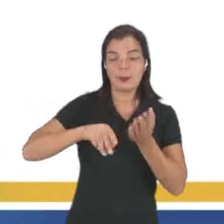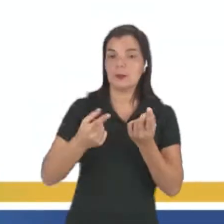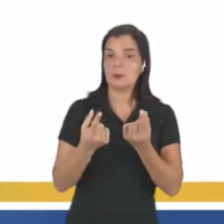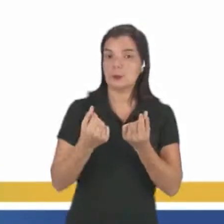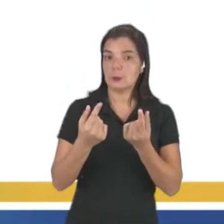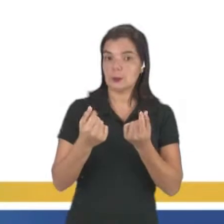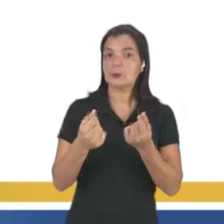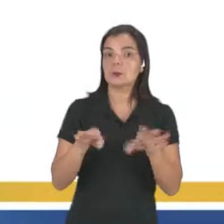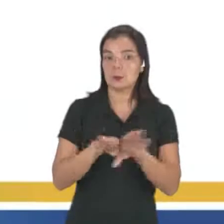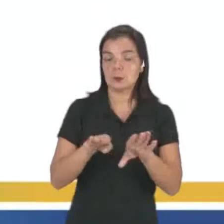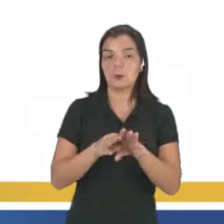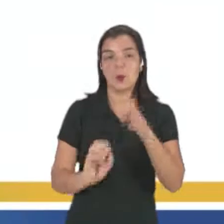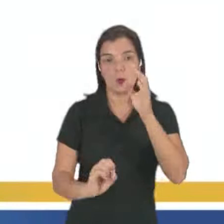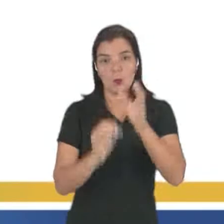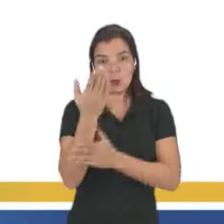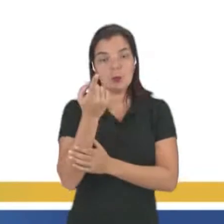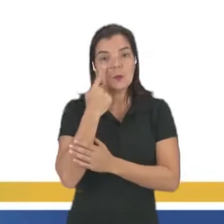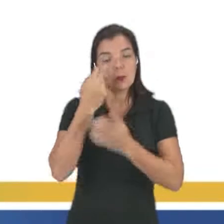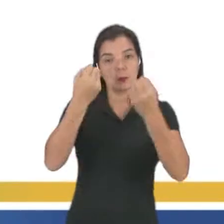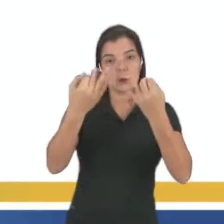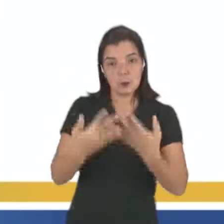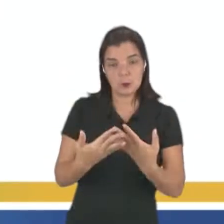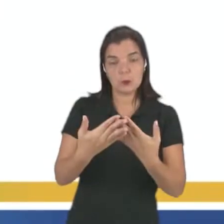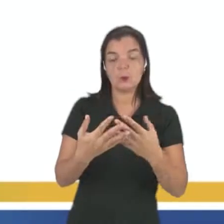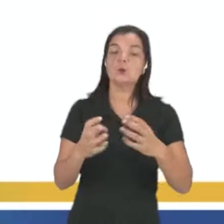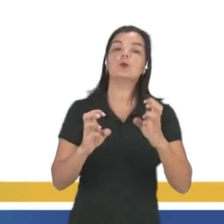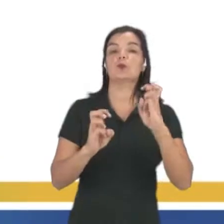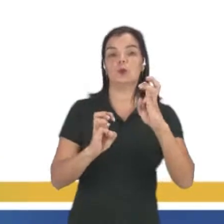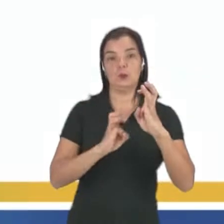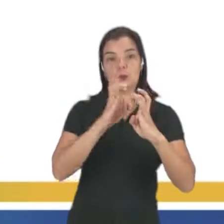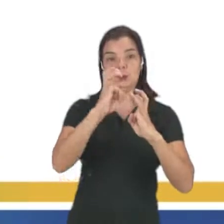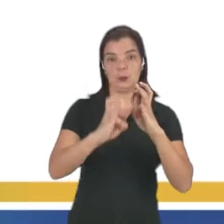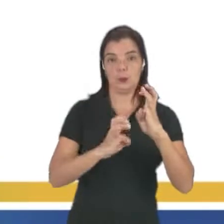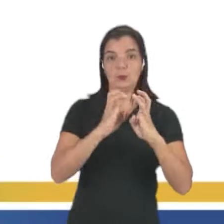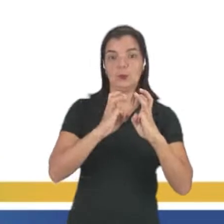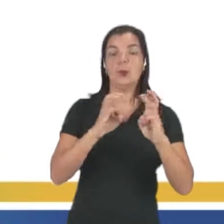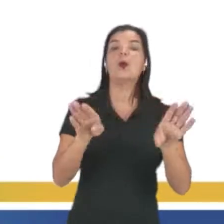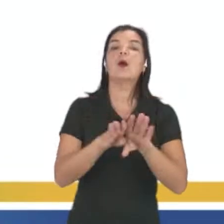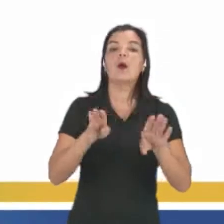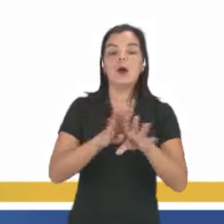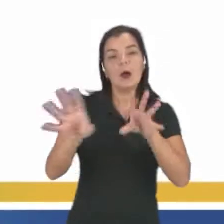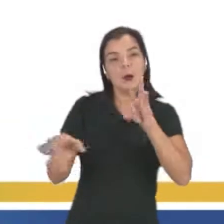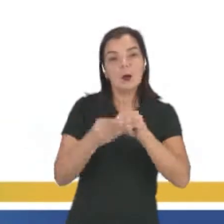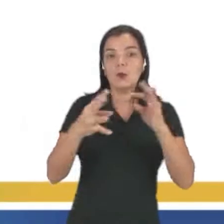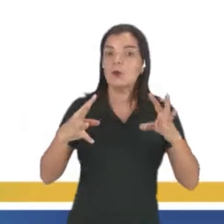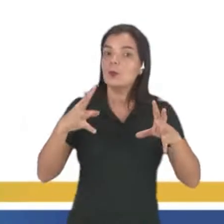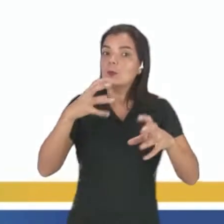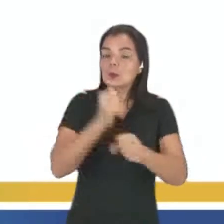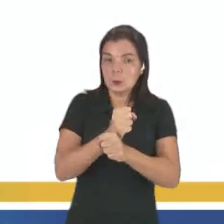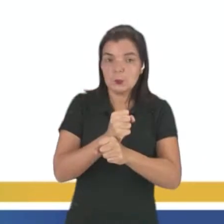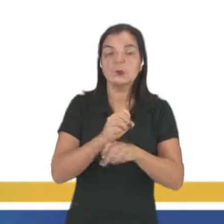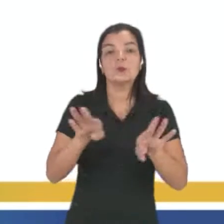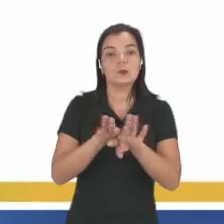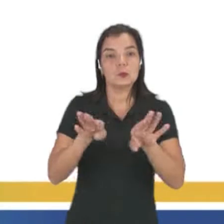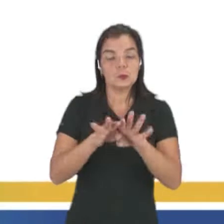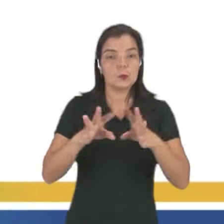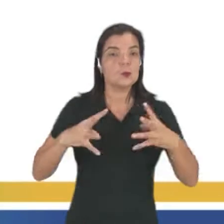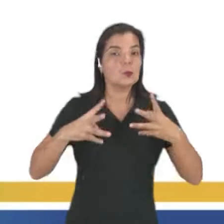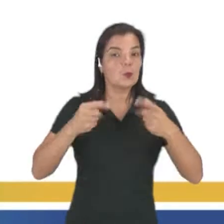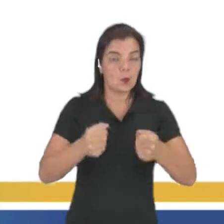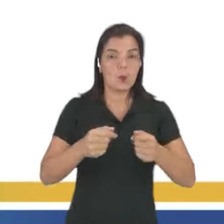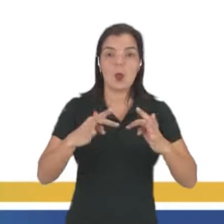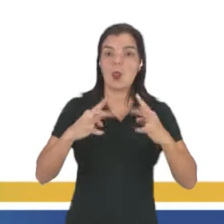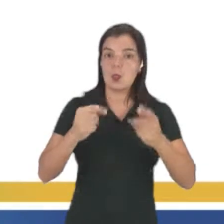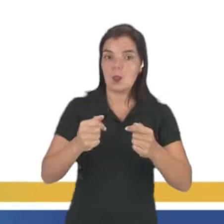das tarifas, como acontece no que a gente acabou de falar do Mercosul, a integração total, olha só o detalhe, total